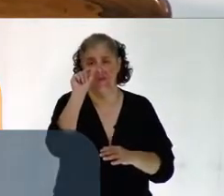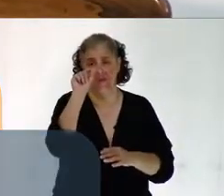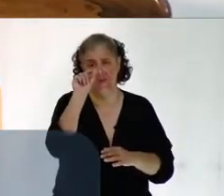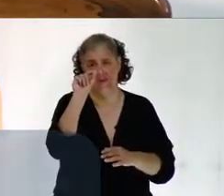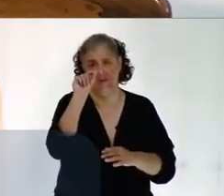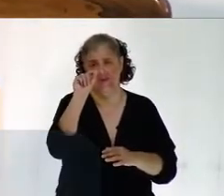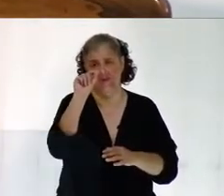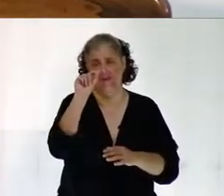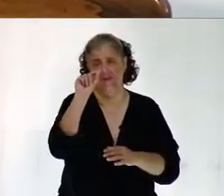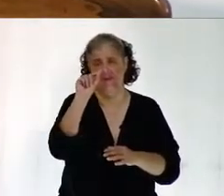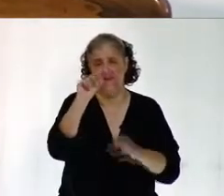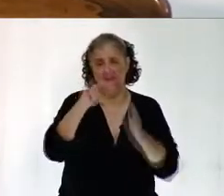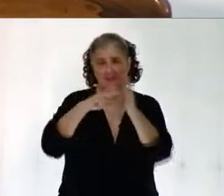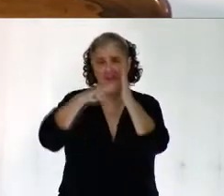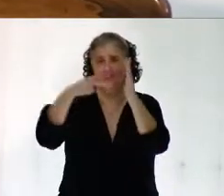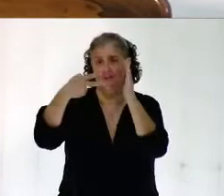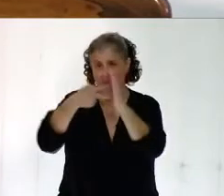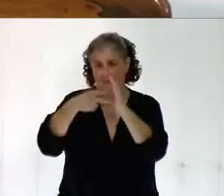tentação